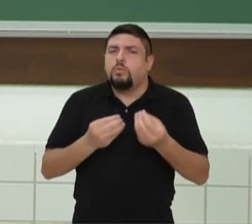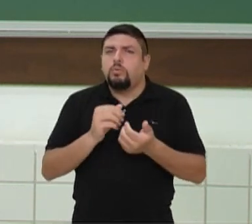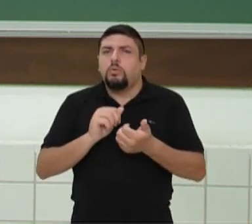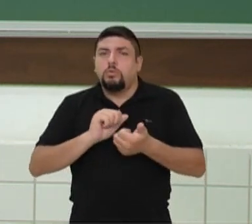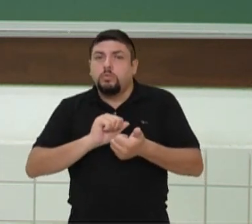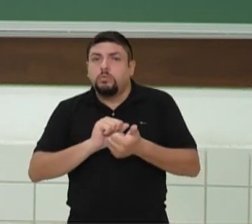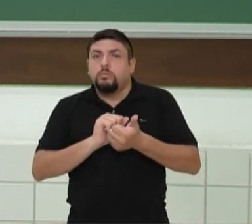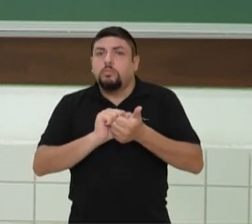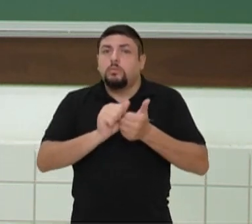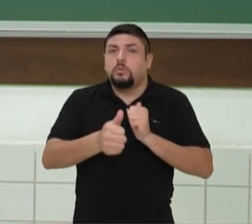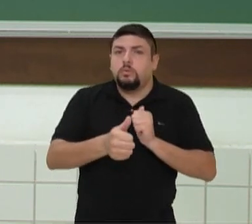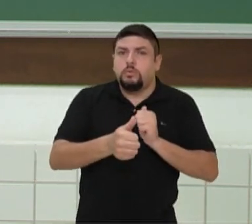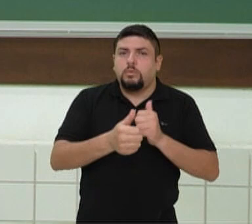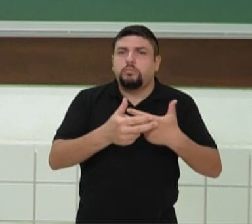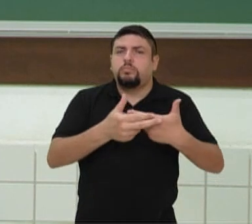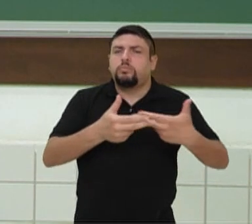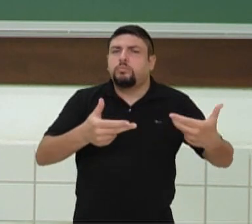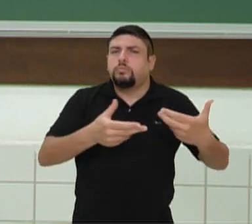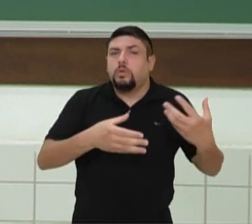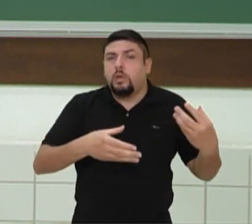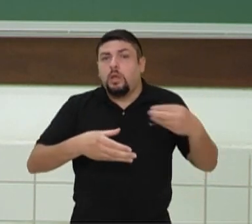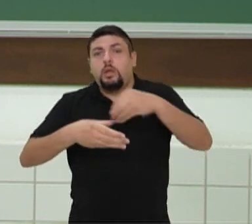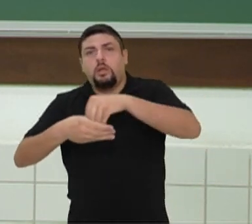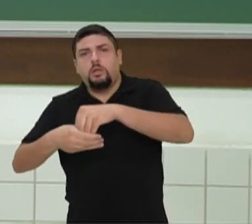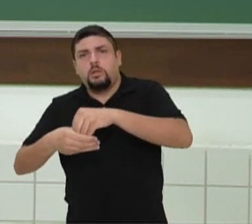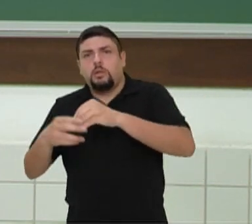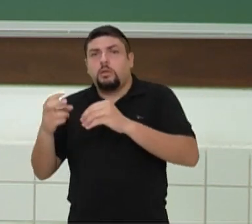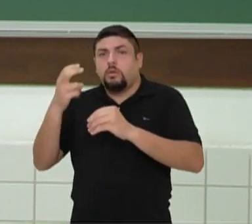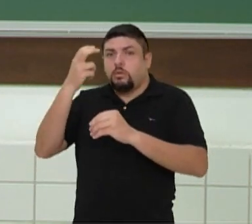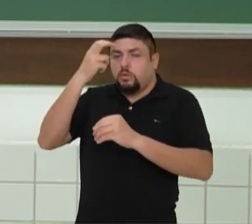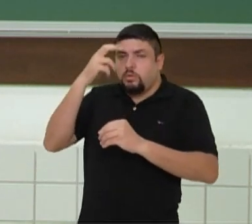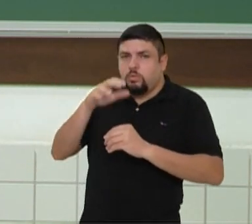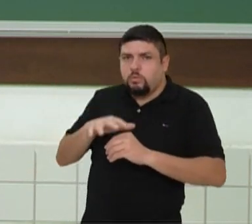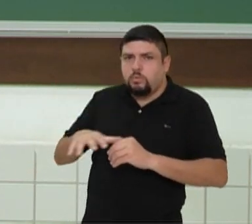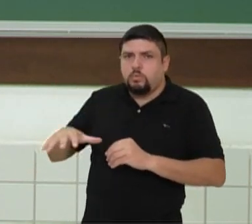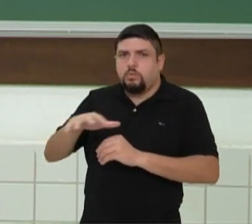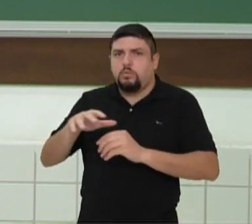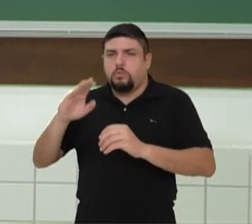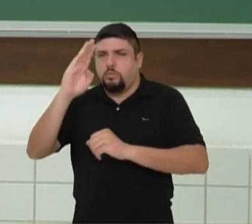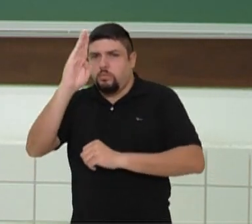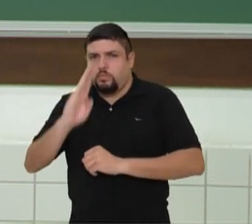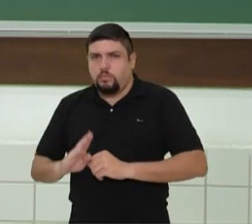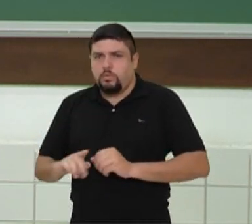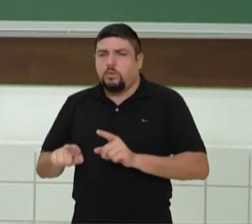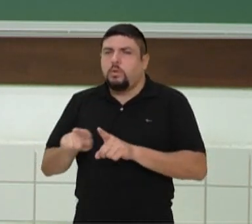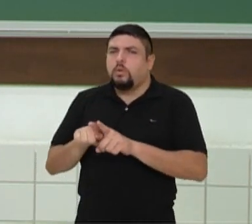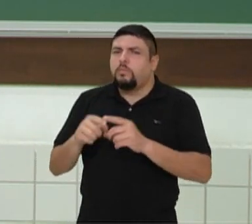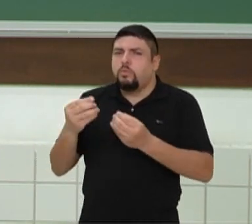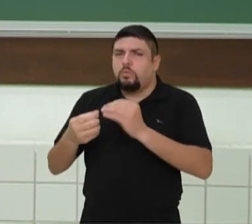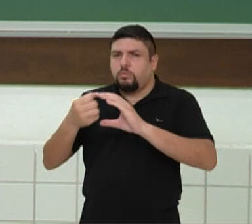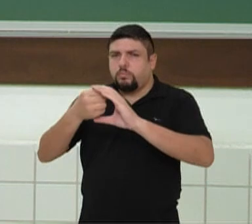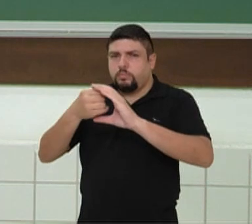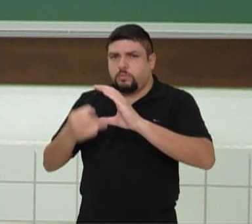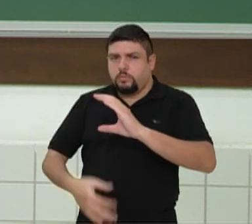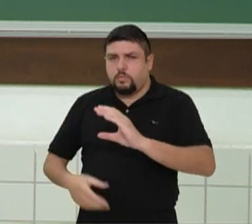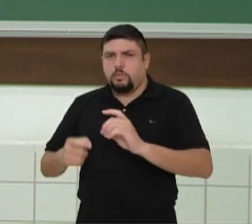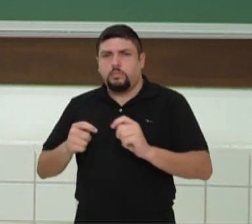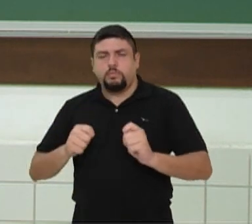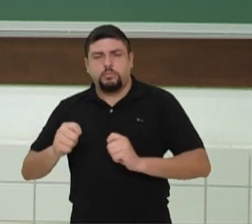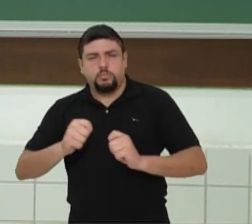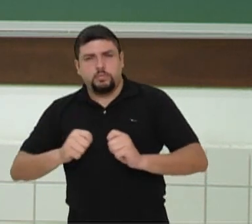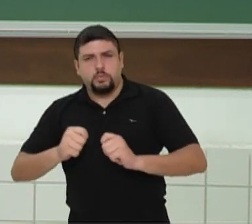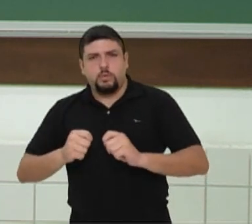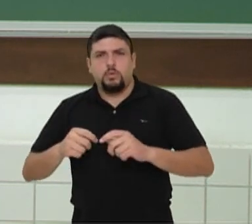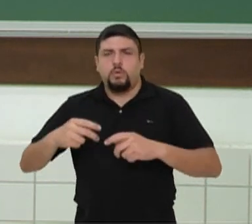da cultura e a sua relação com os aspectos econômicos e políticos do período que vai de 46